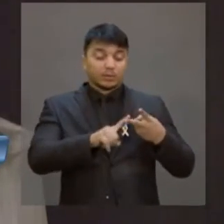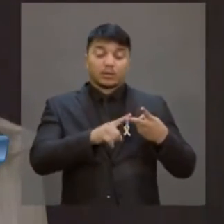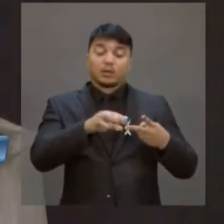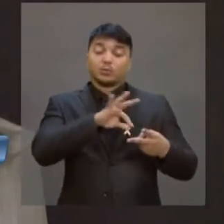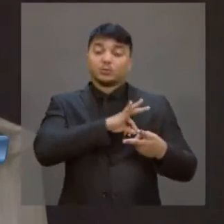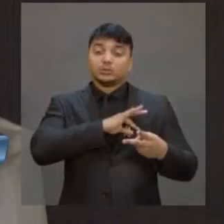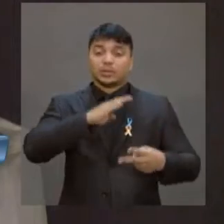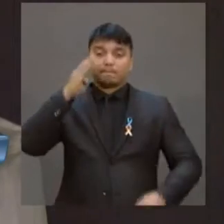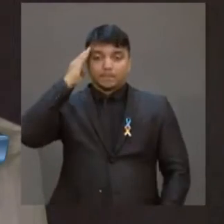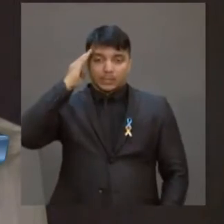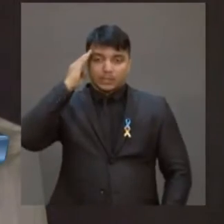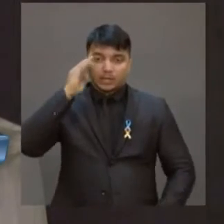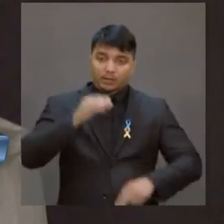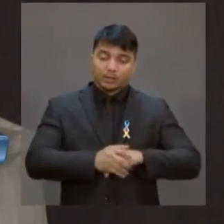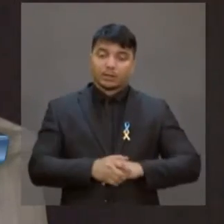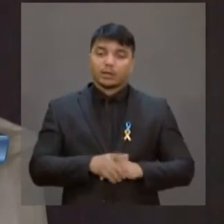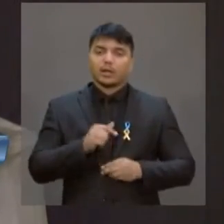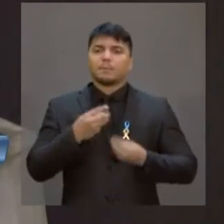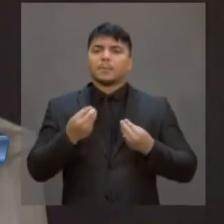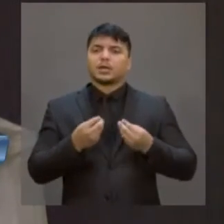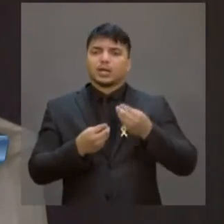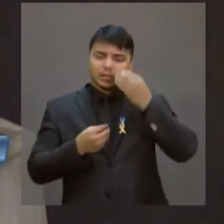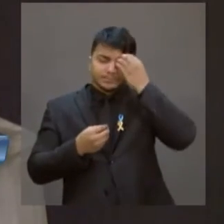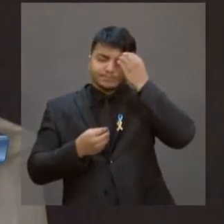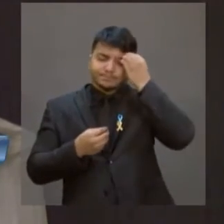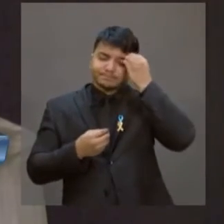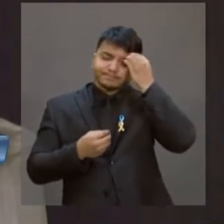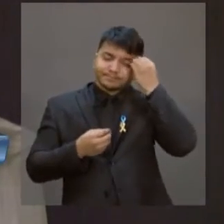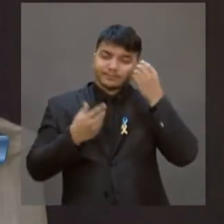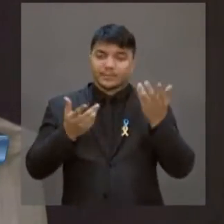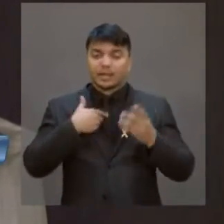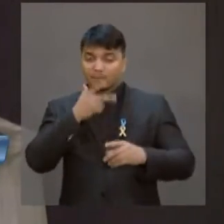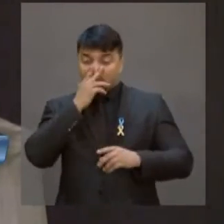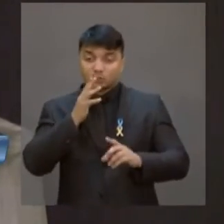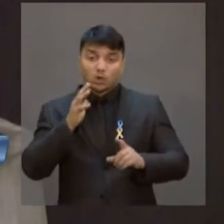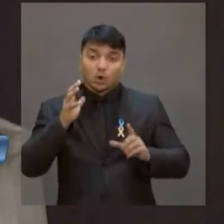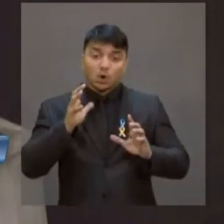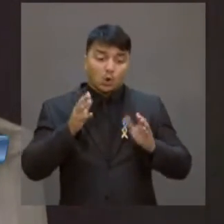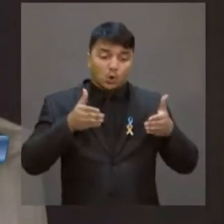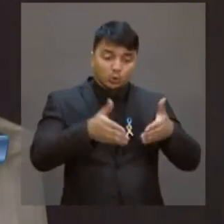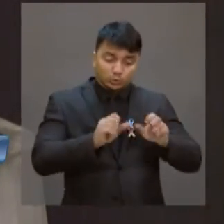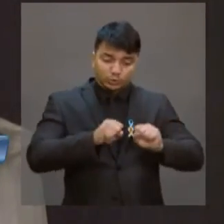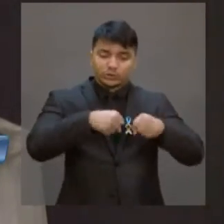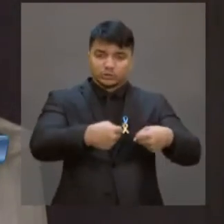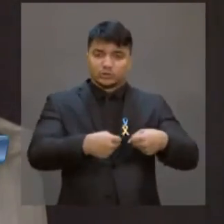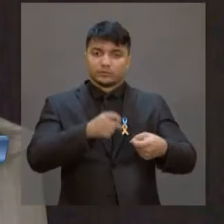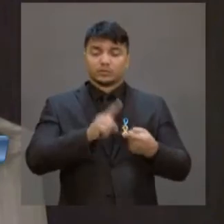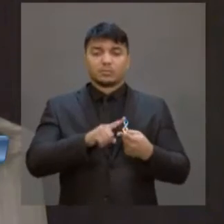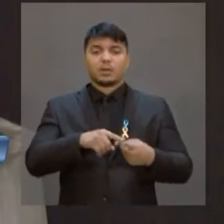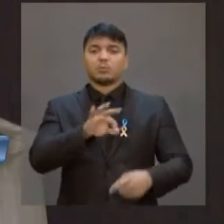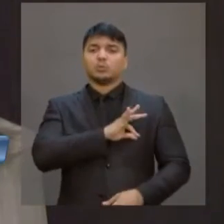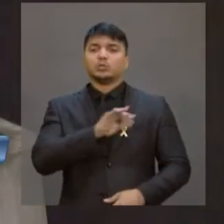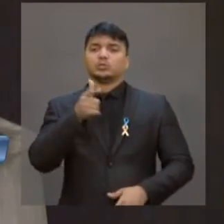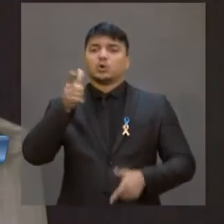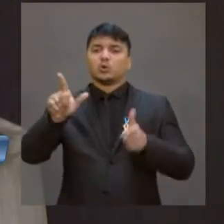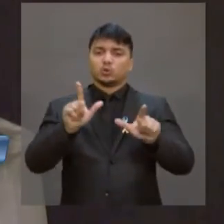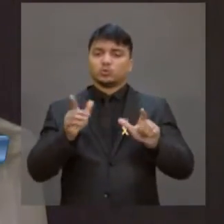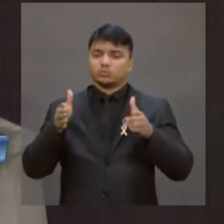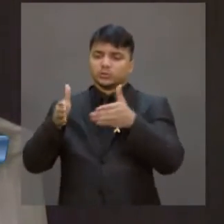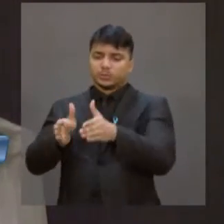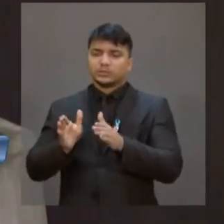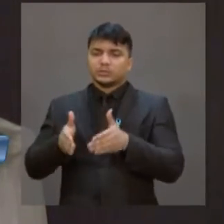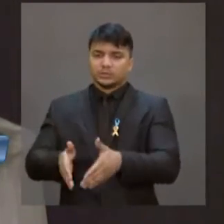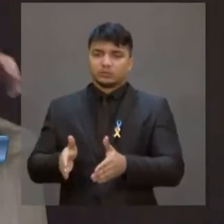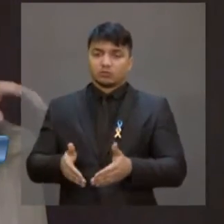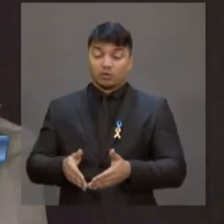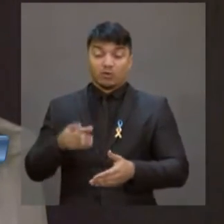militar com a tarefa de ostensividade e as outras polícias específicas.